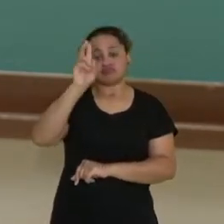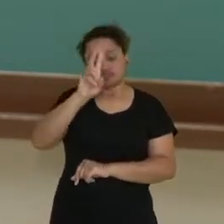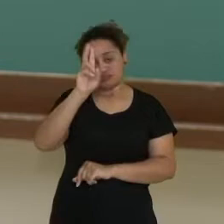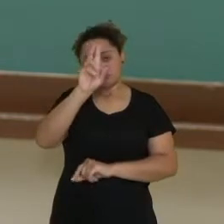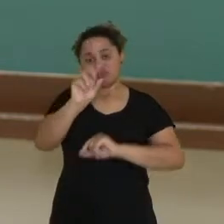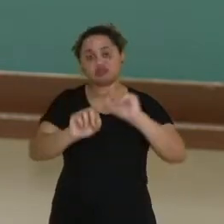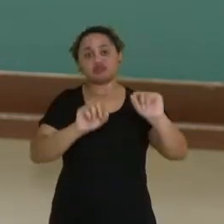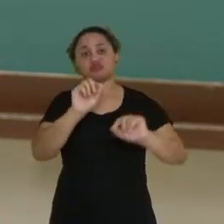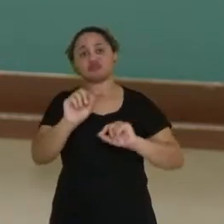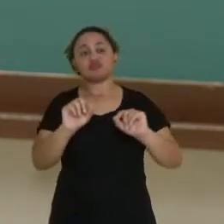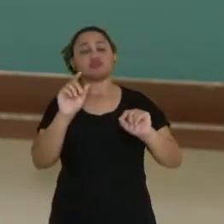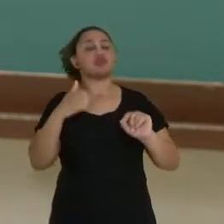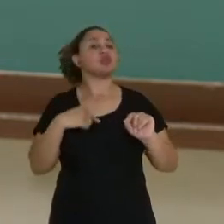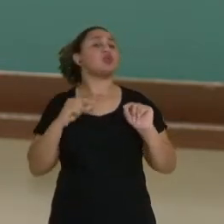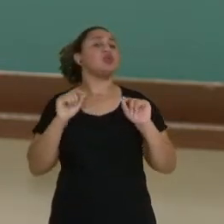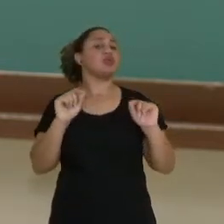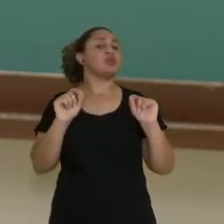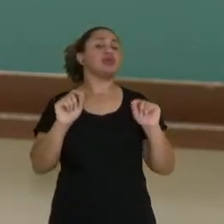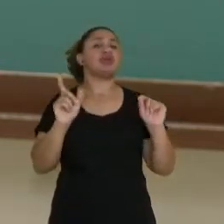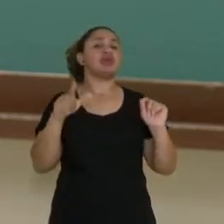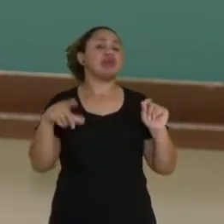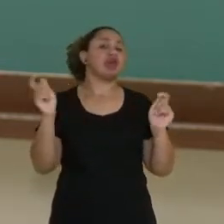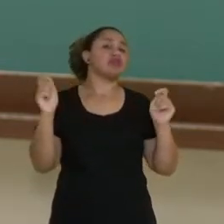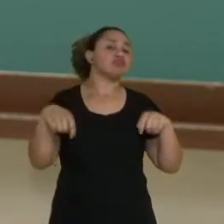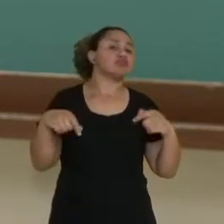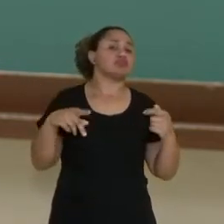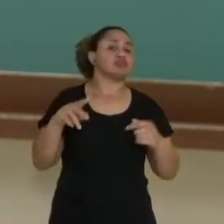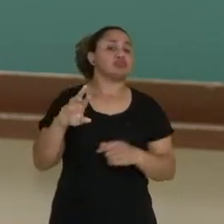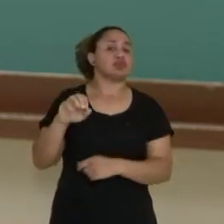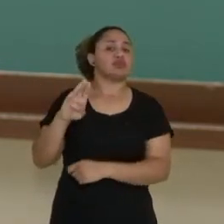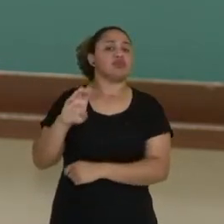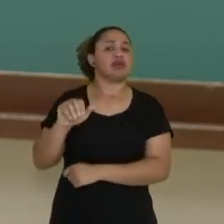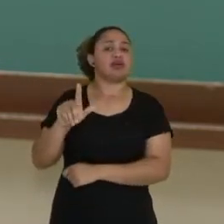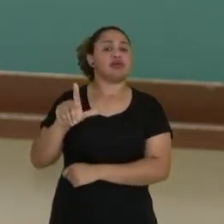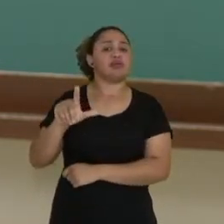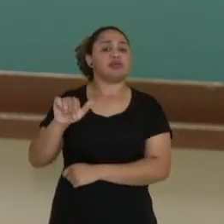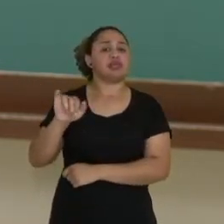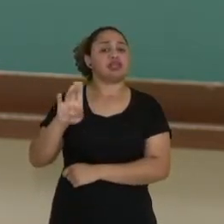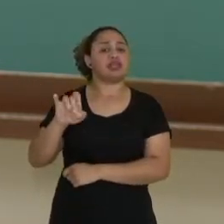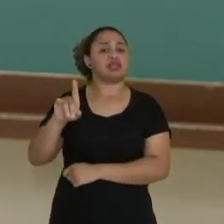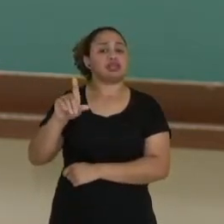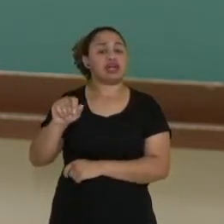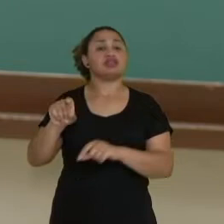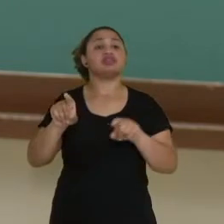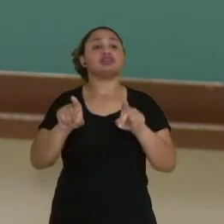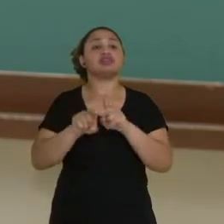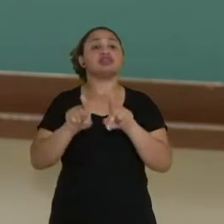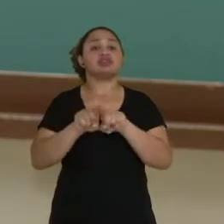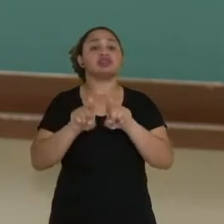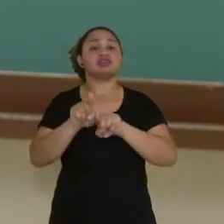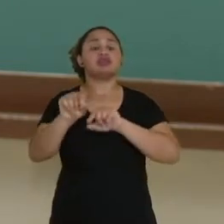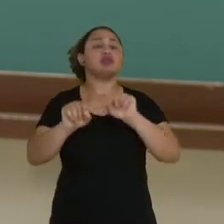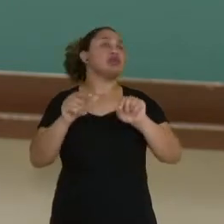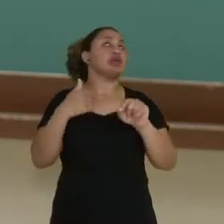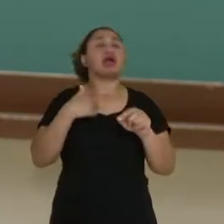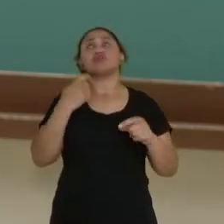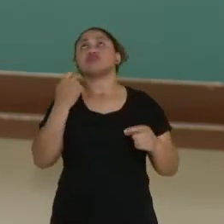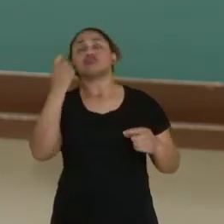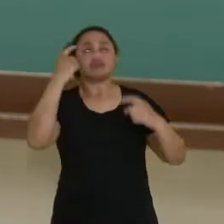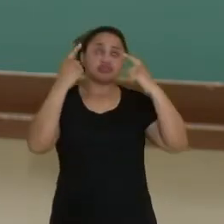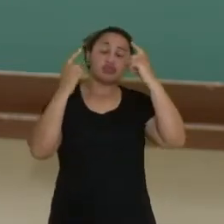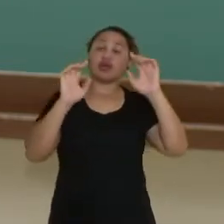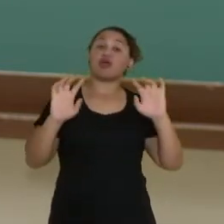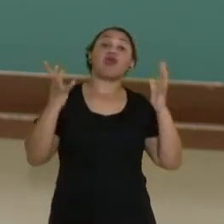recorde sobre o que é probabilidade e o que é um evento aleatório. Vamos lá? Então